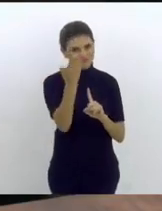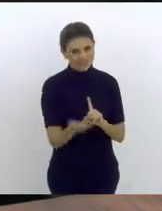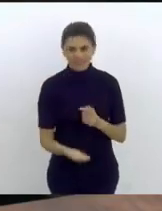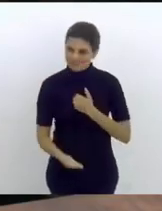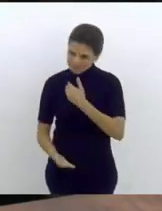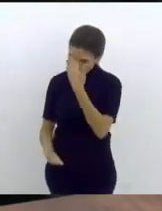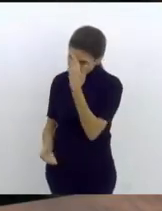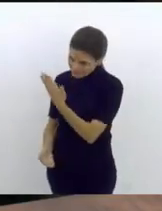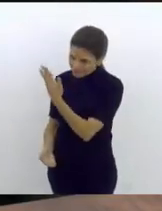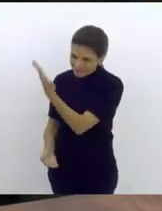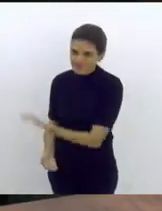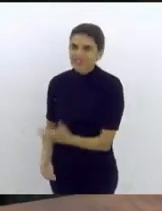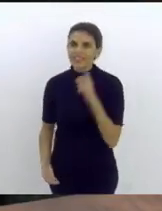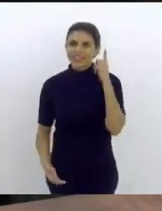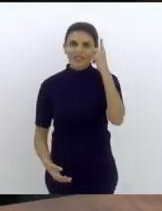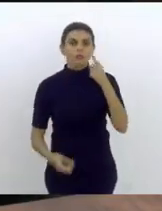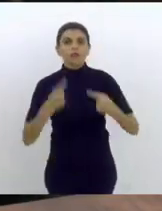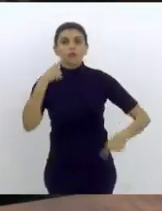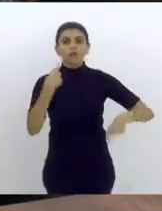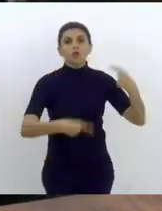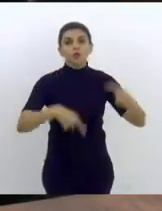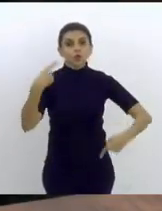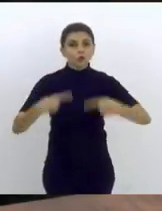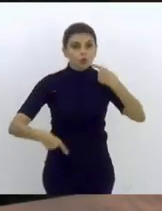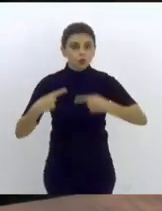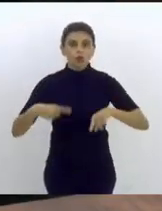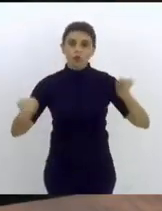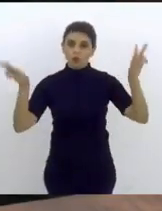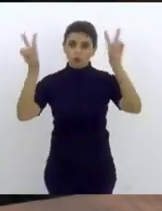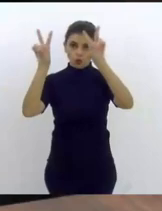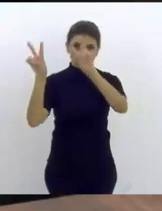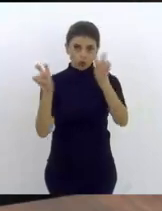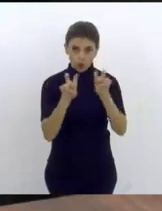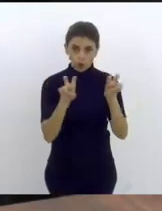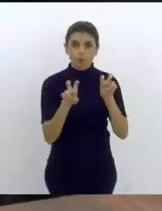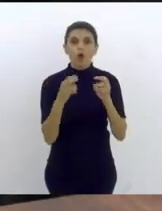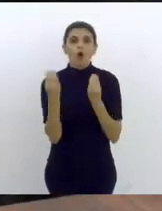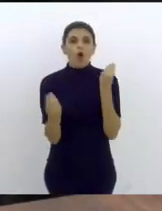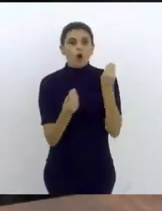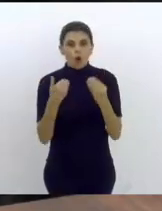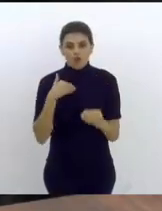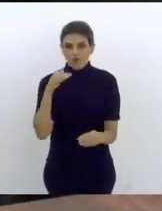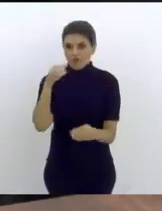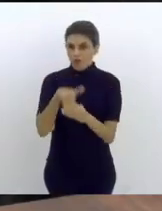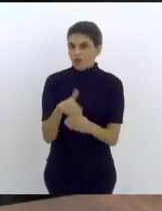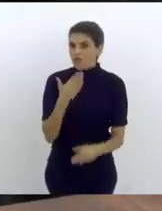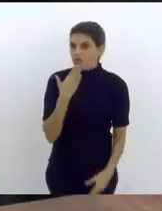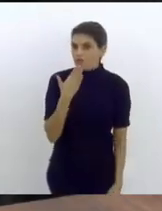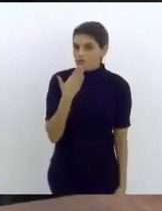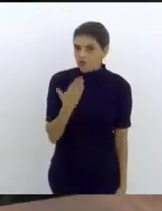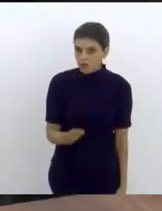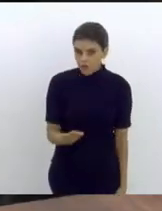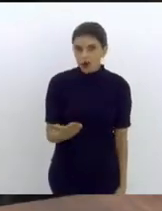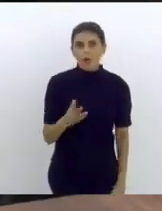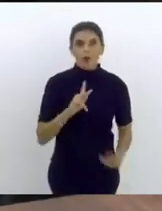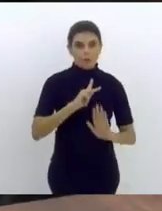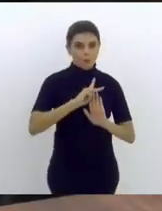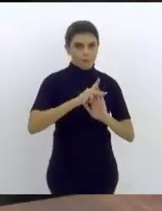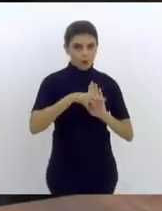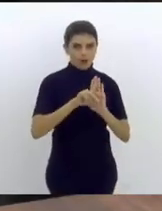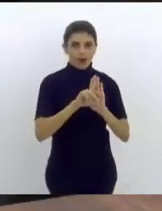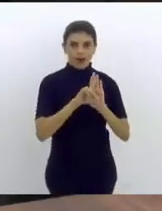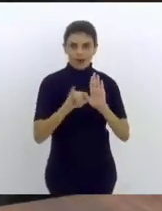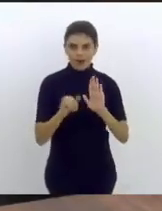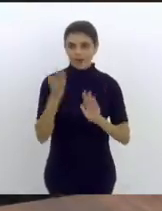Deputado discutir sobre declarar o meu voto favorável ao projeto de lei